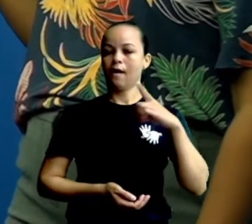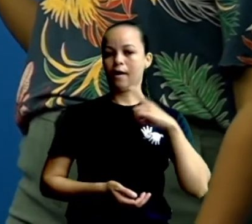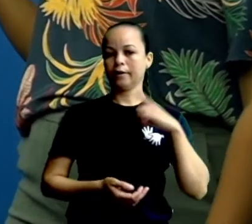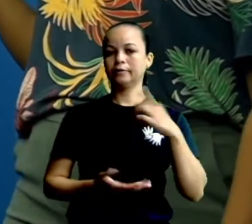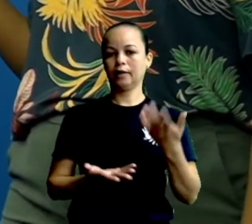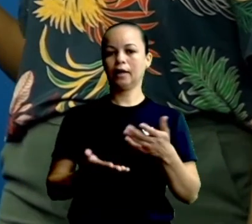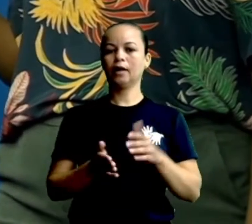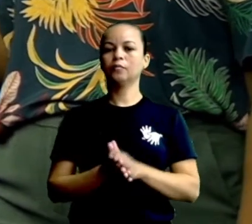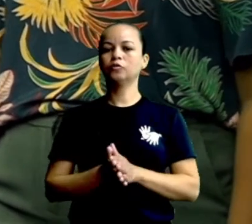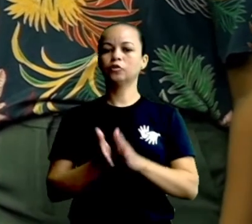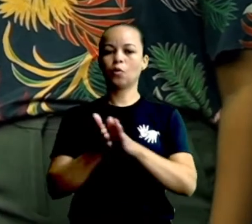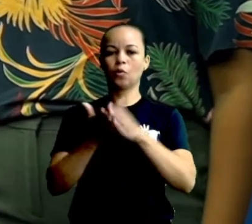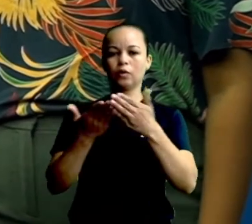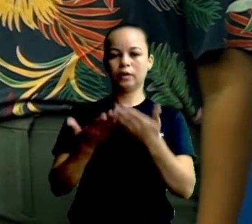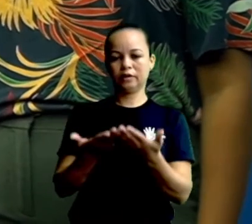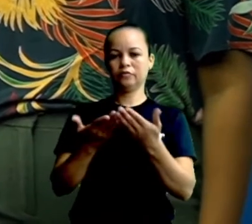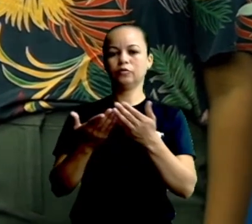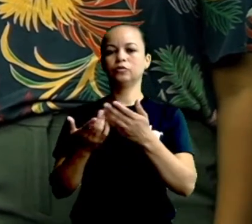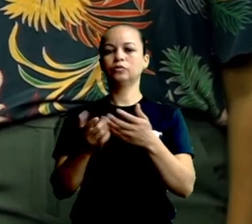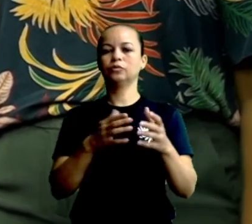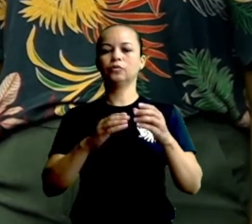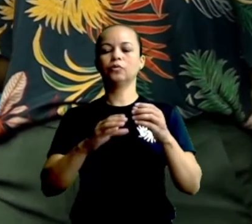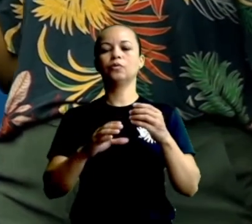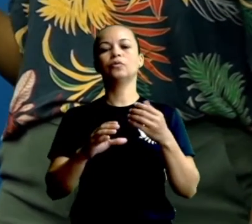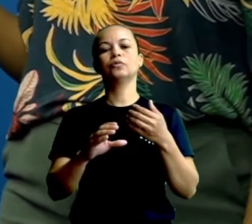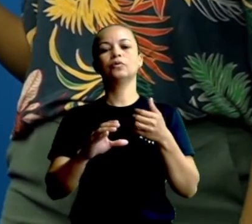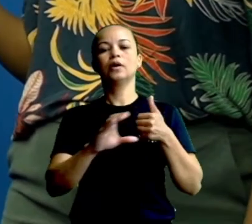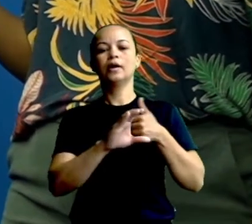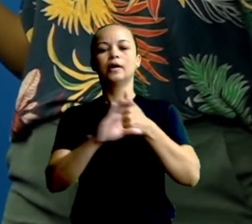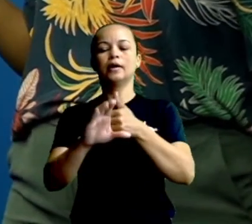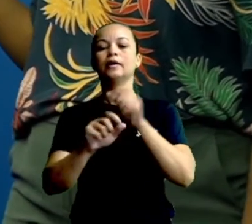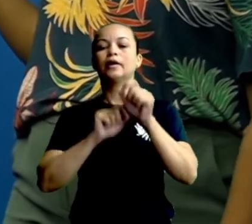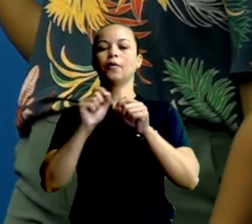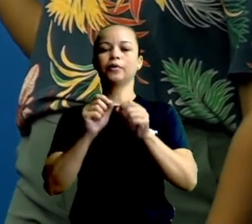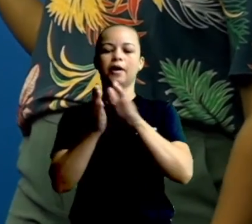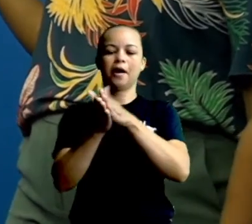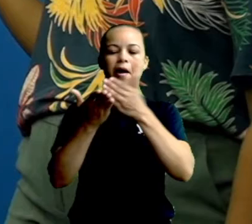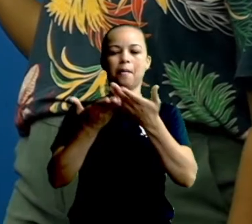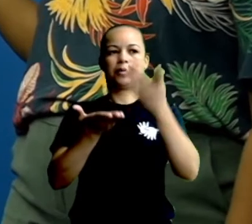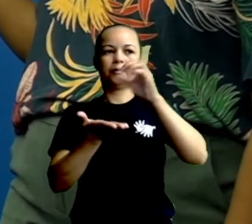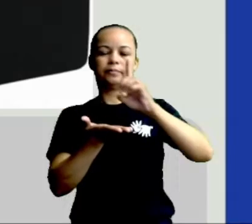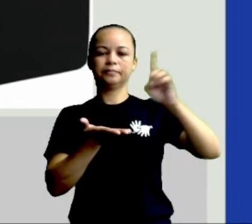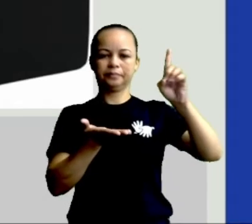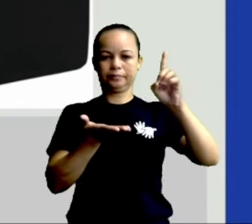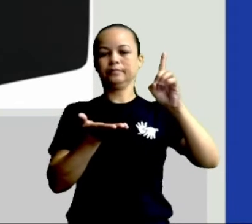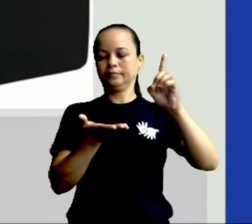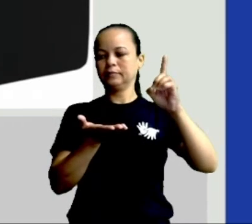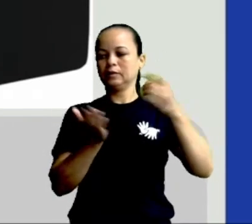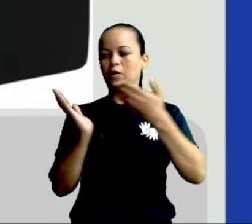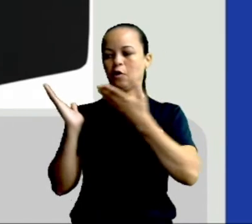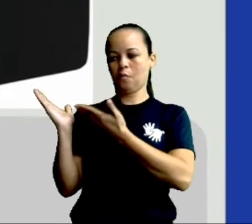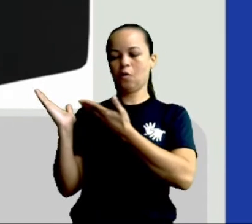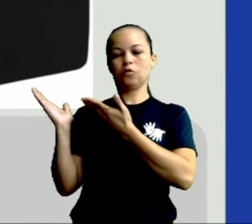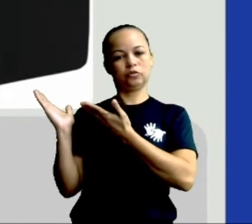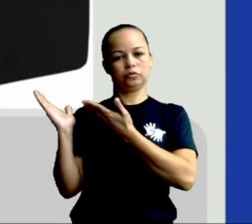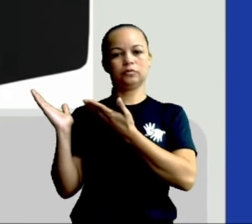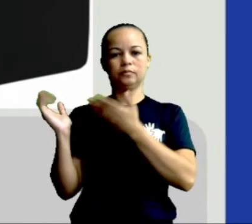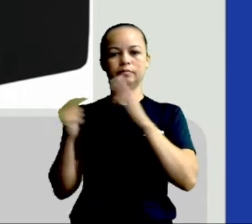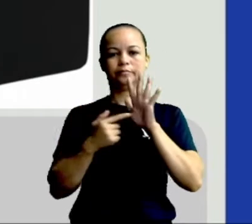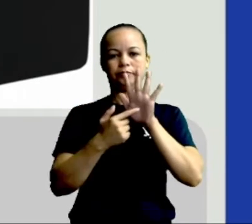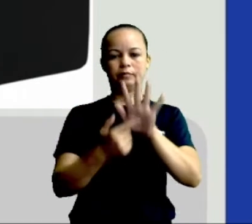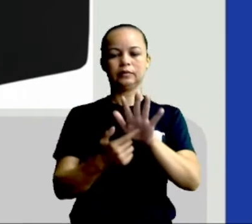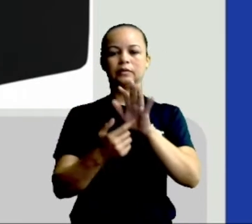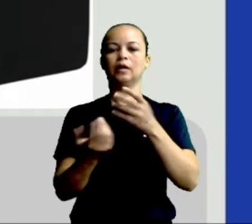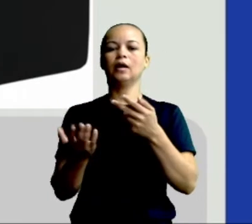tem o livro sagrado do cristianismo, que é a Bíblia sagrada. Eu trago aí duas imagens, né? A